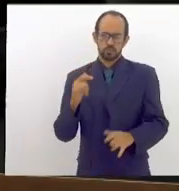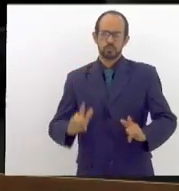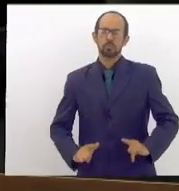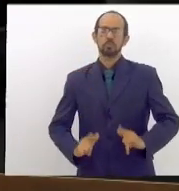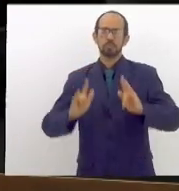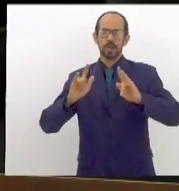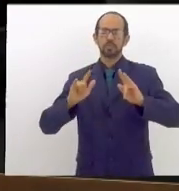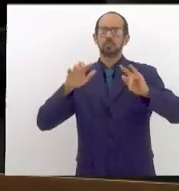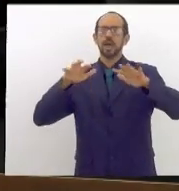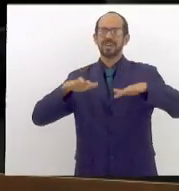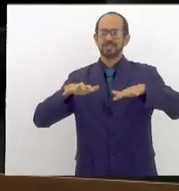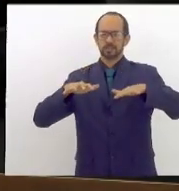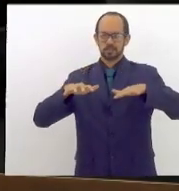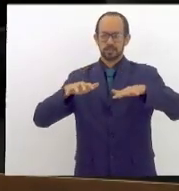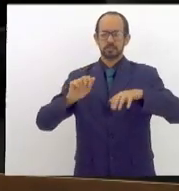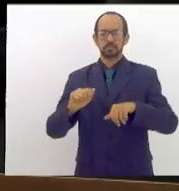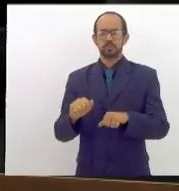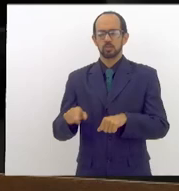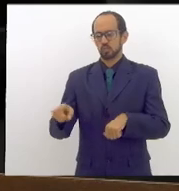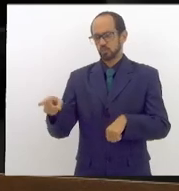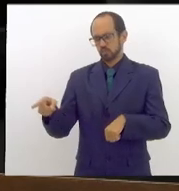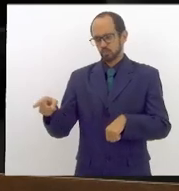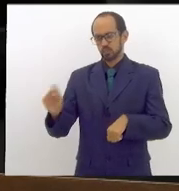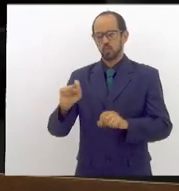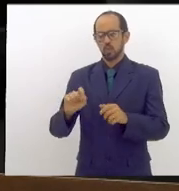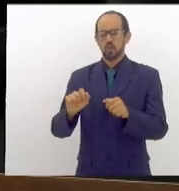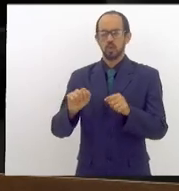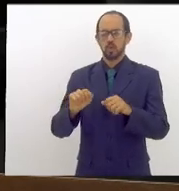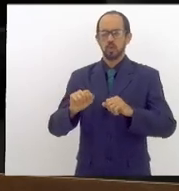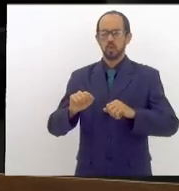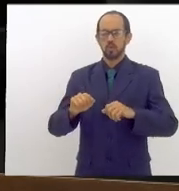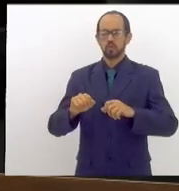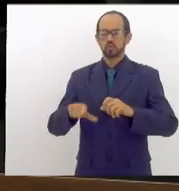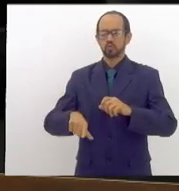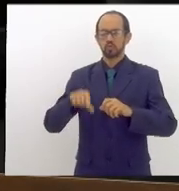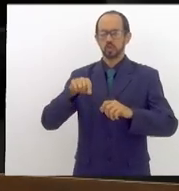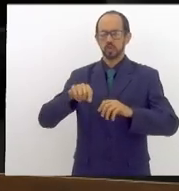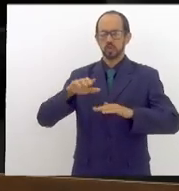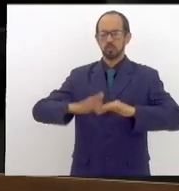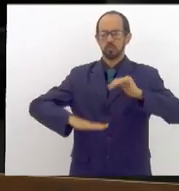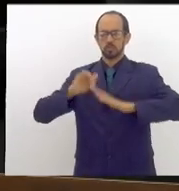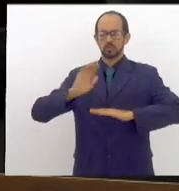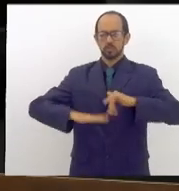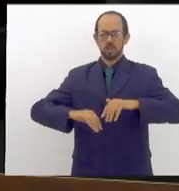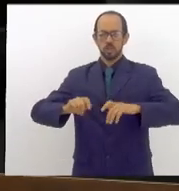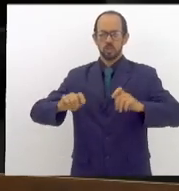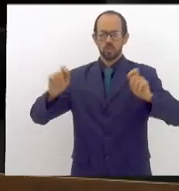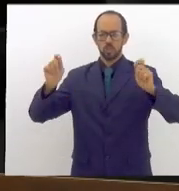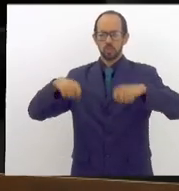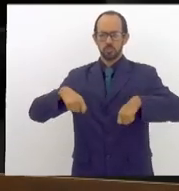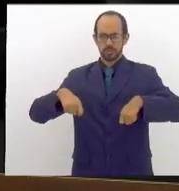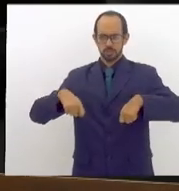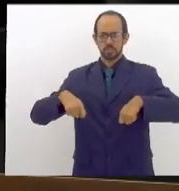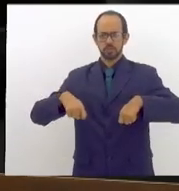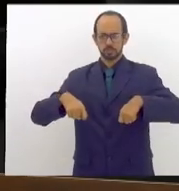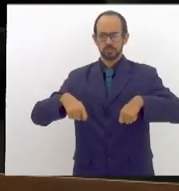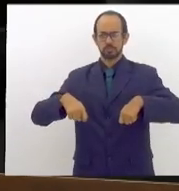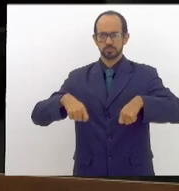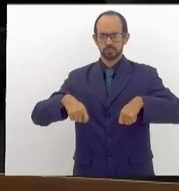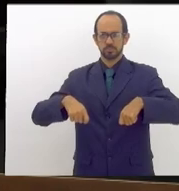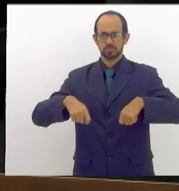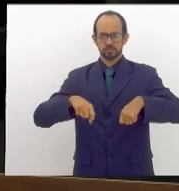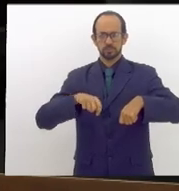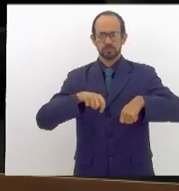dessa dimensão o senhor trouxe um profissional da competência do